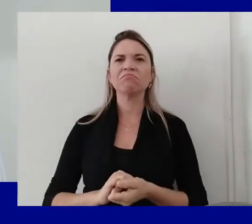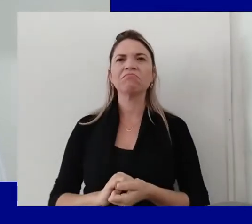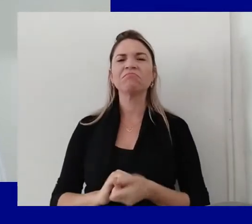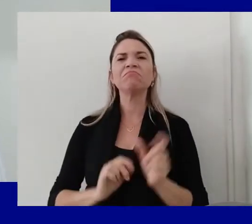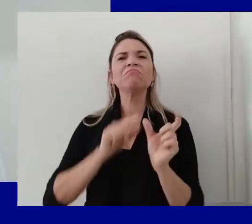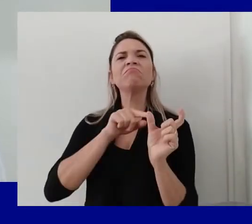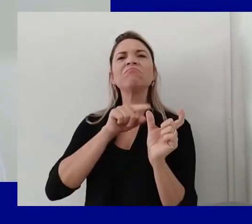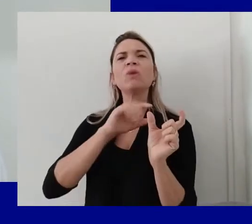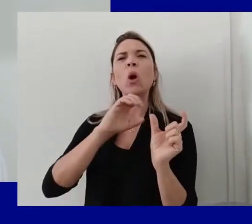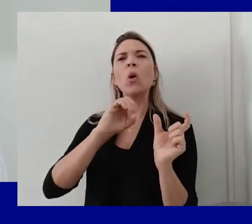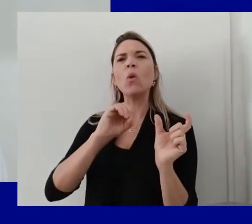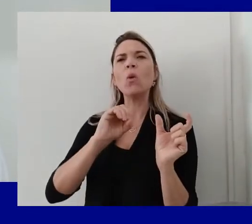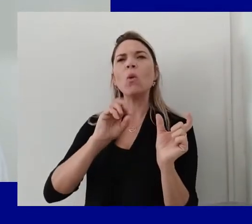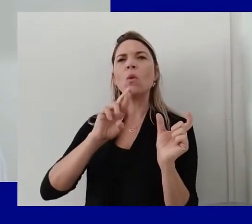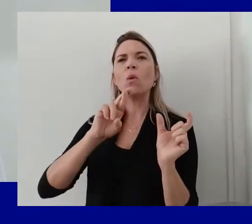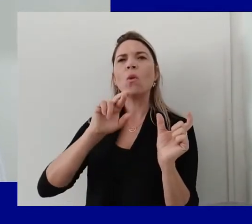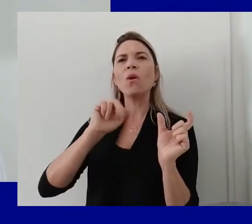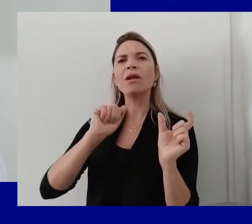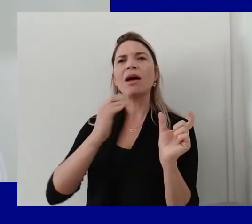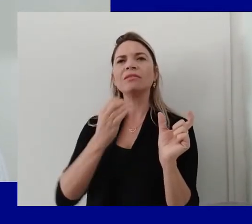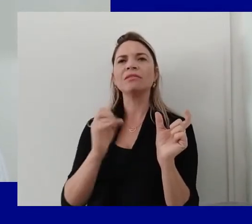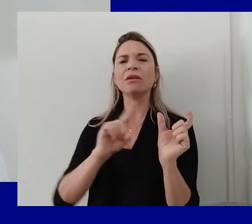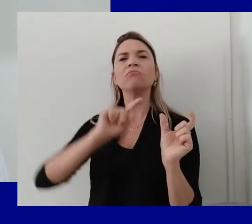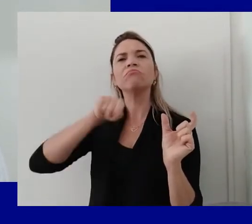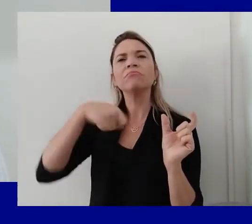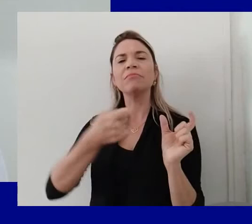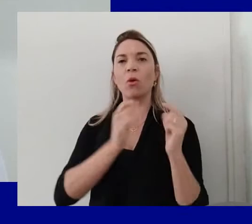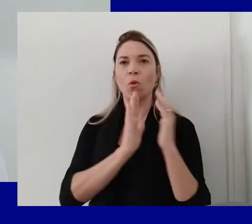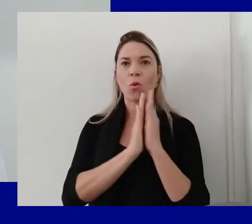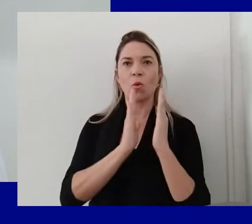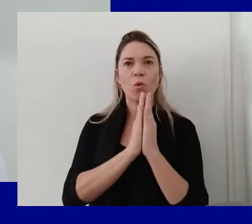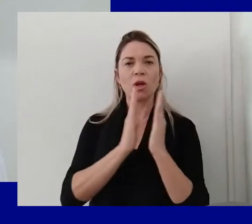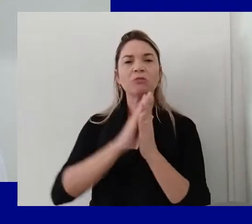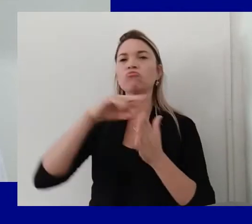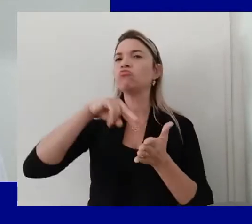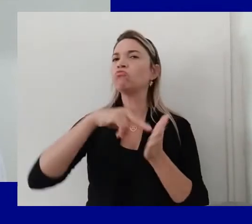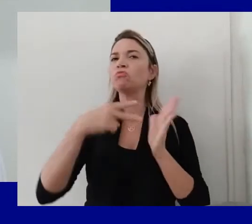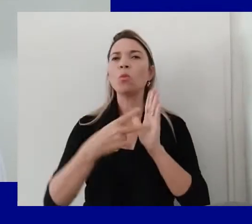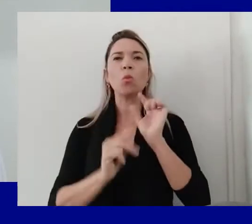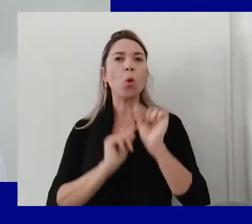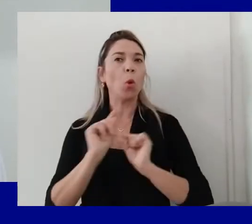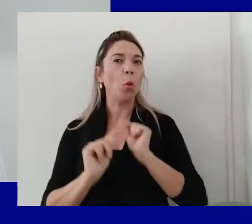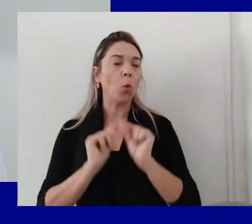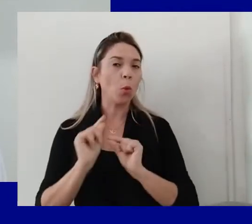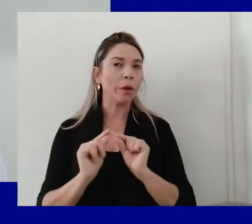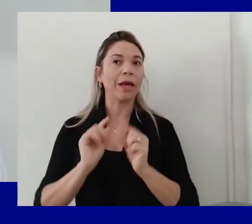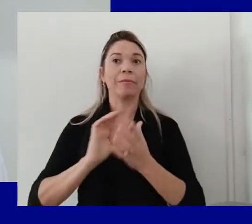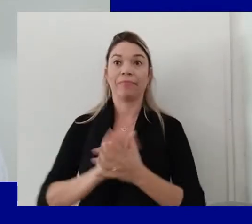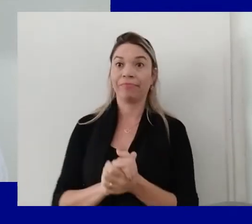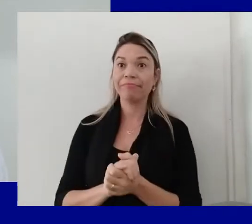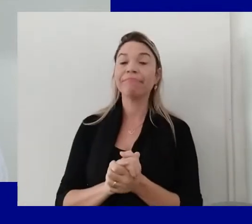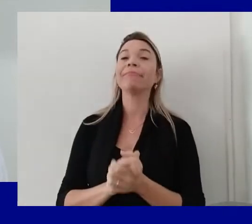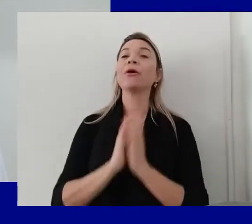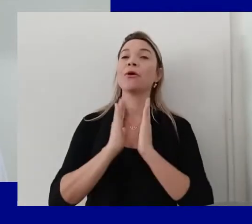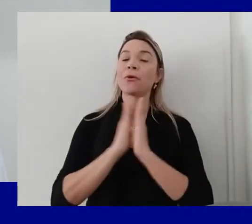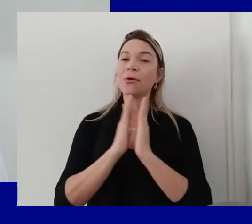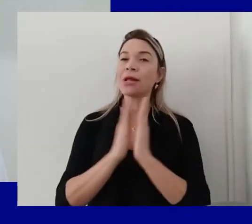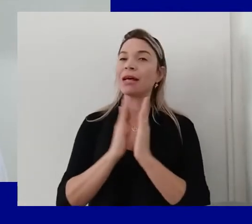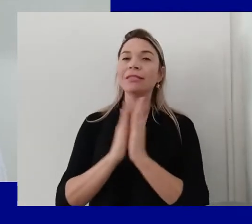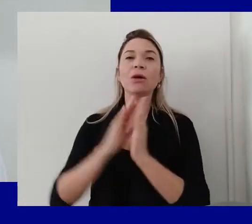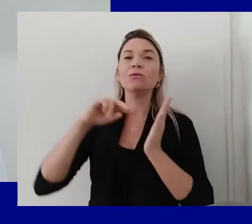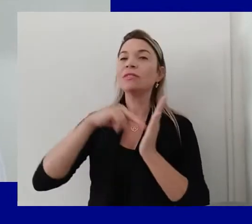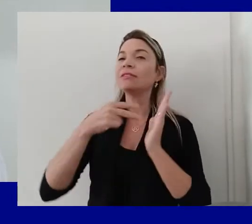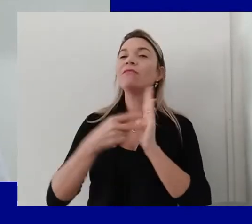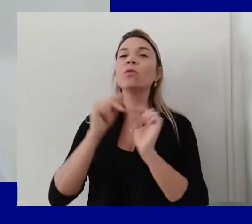oração? A Bíblia nos responde que oração é a comunicação pessoal com